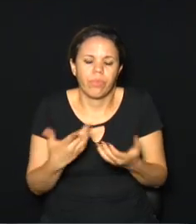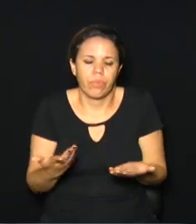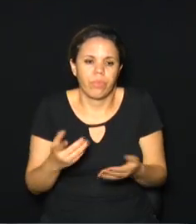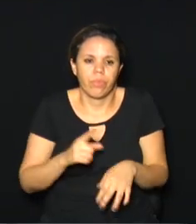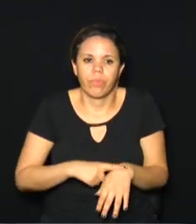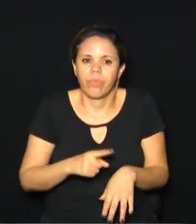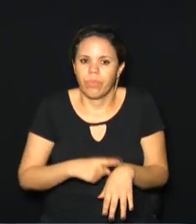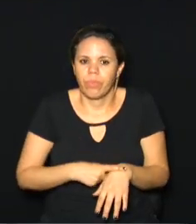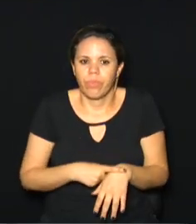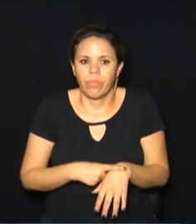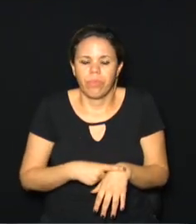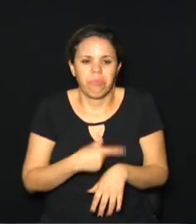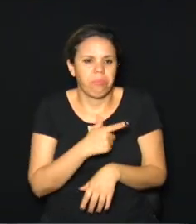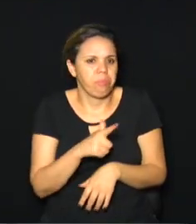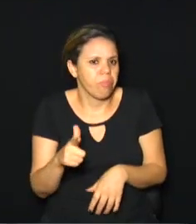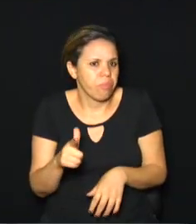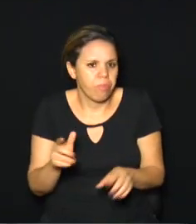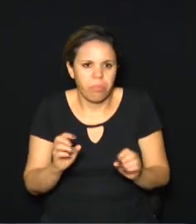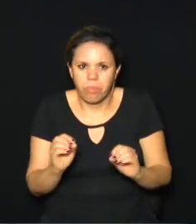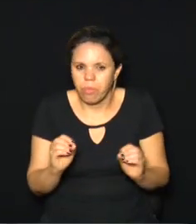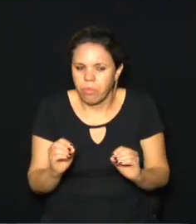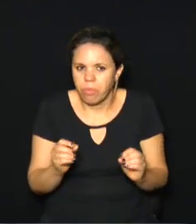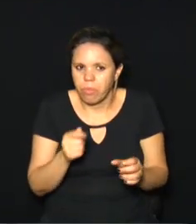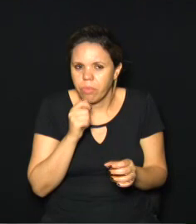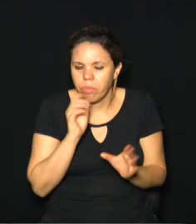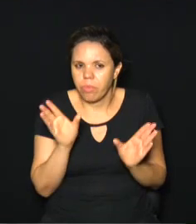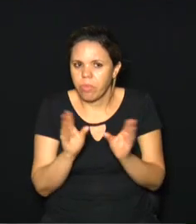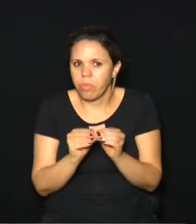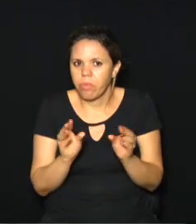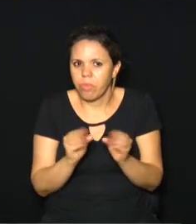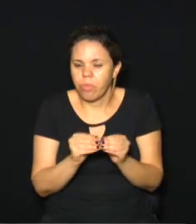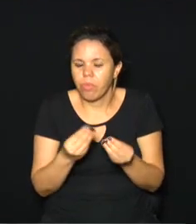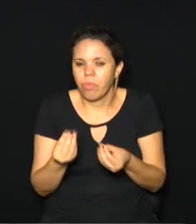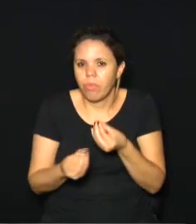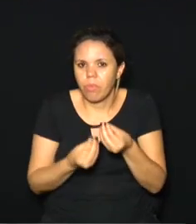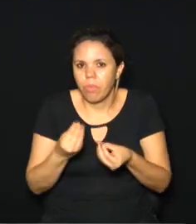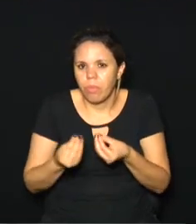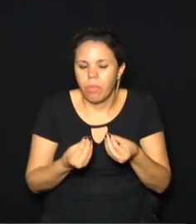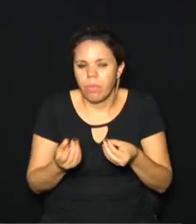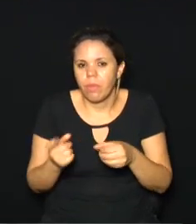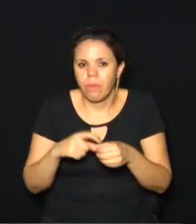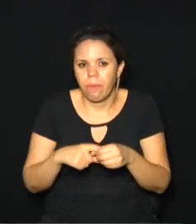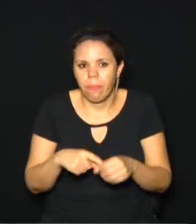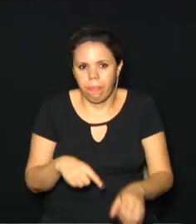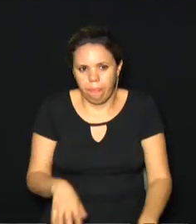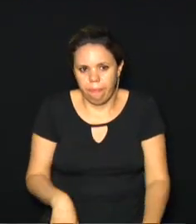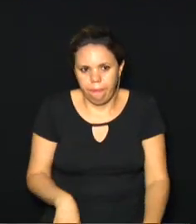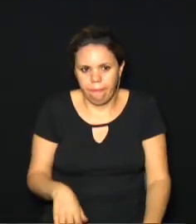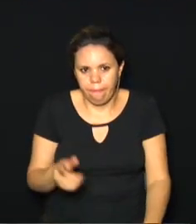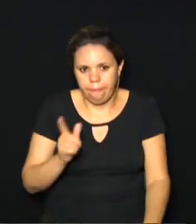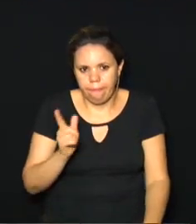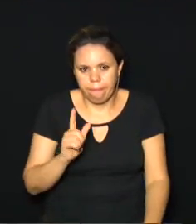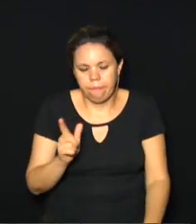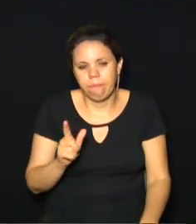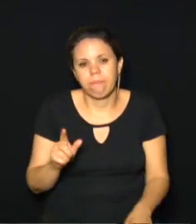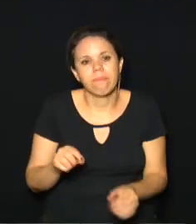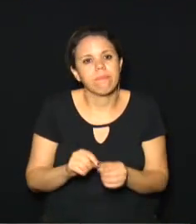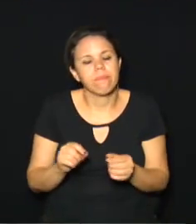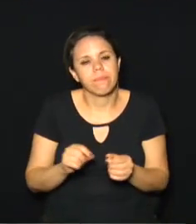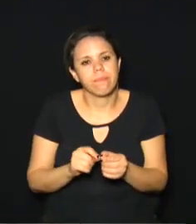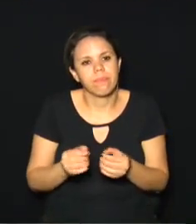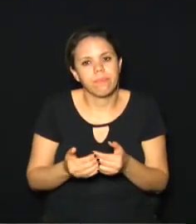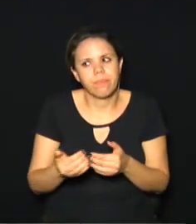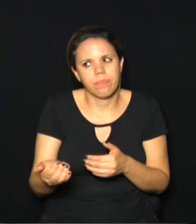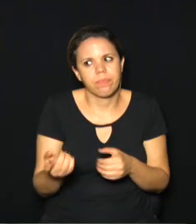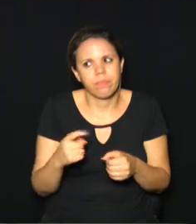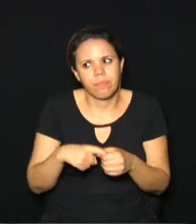momento nós ainda não temos uma definição de como é que vai ser esse retorno, né? Obviamente que essas medidas de previsão